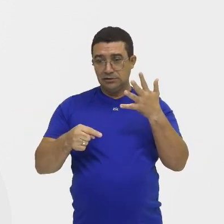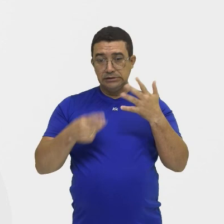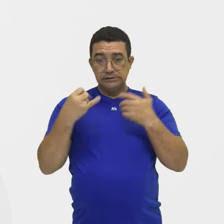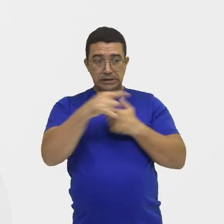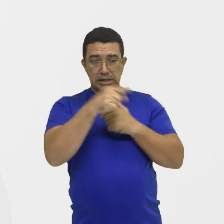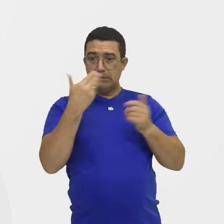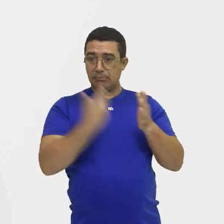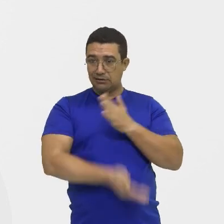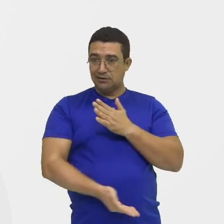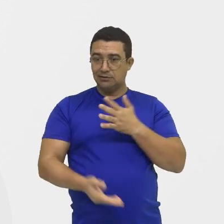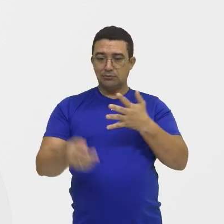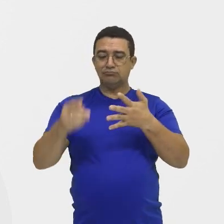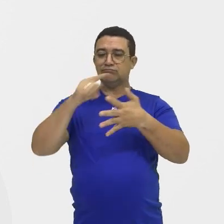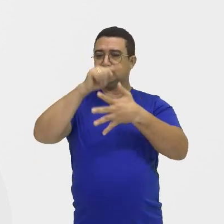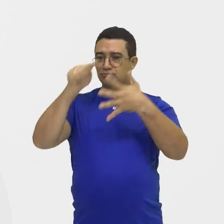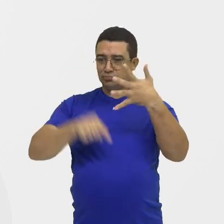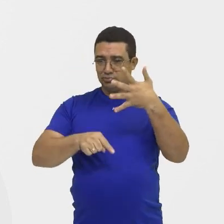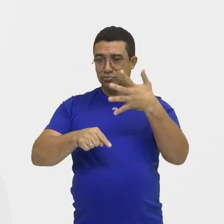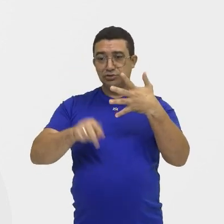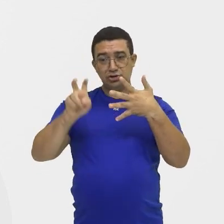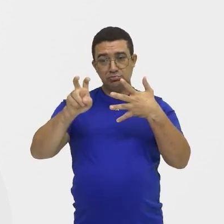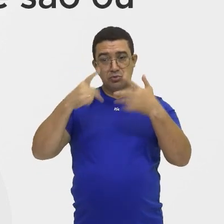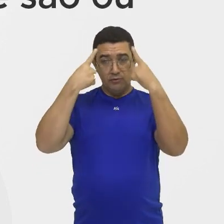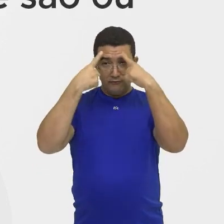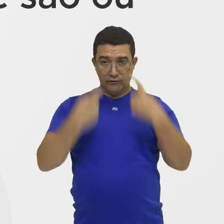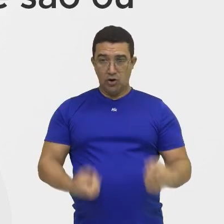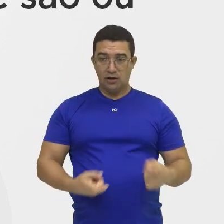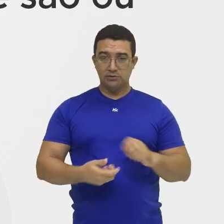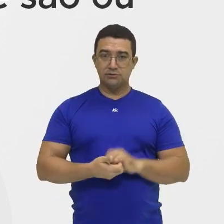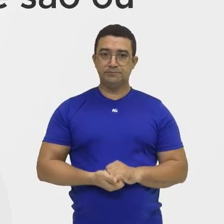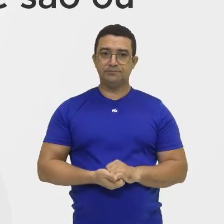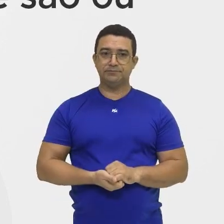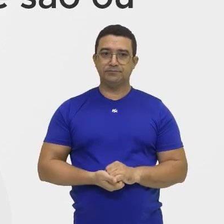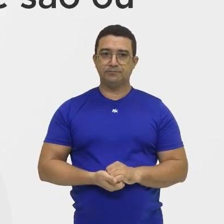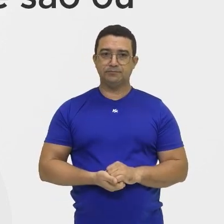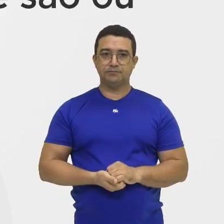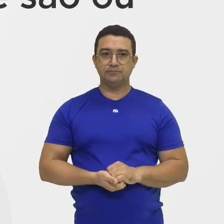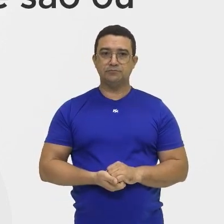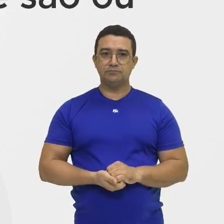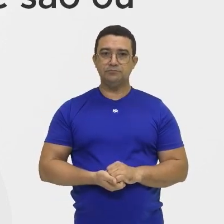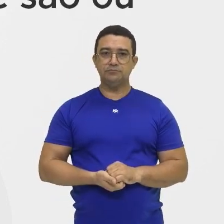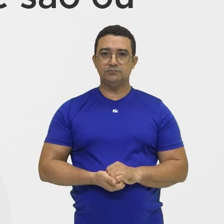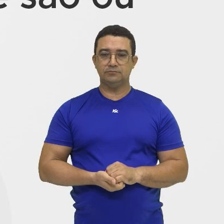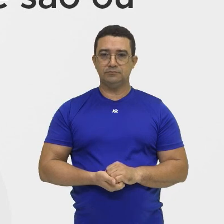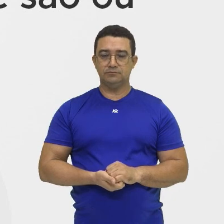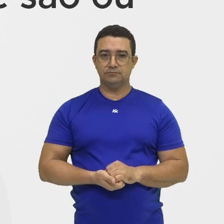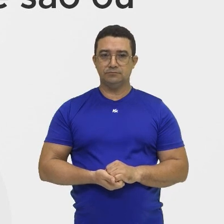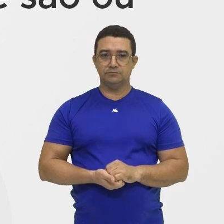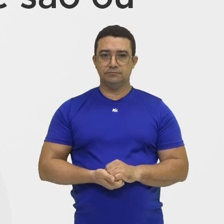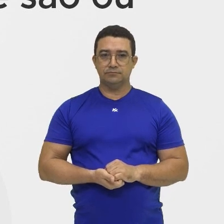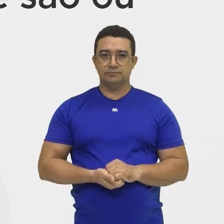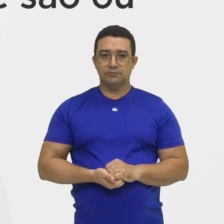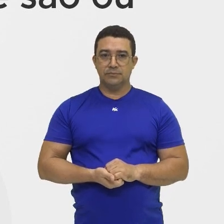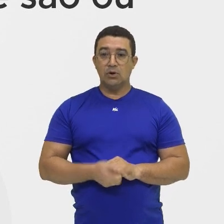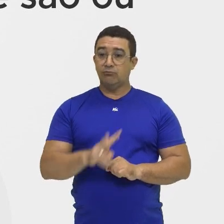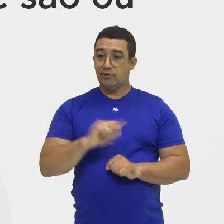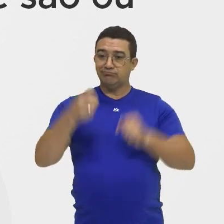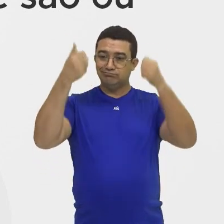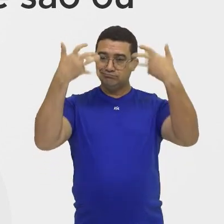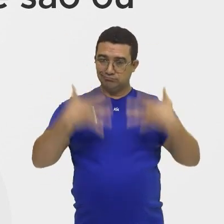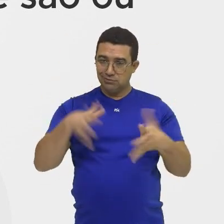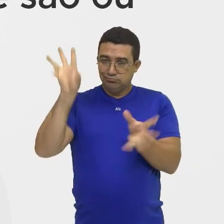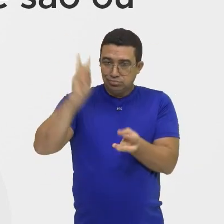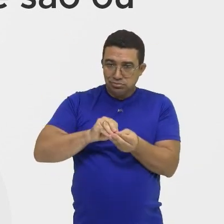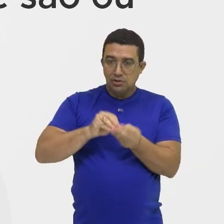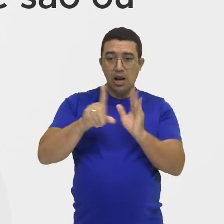deduz os 5 tipos de violência. Seguindo, vamos conhecer mais sobre essa lei. Nós vamos dissecar essa lei aqui para você.